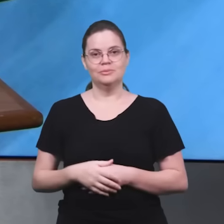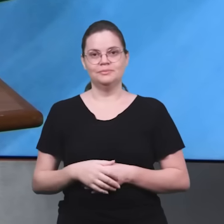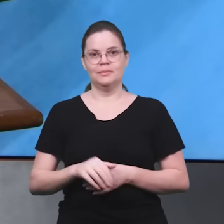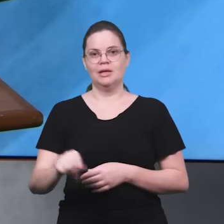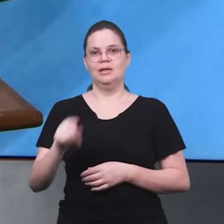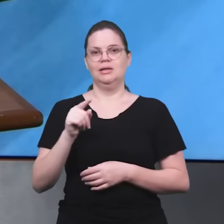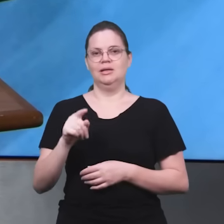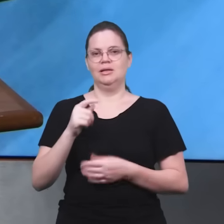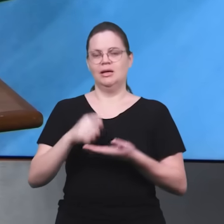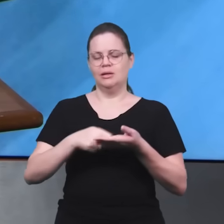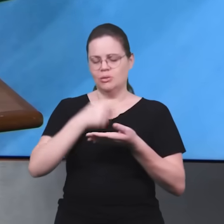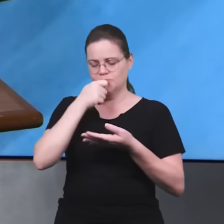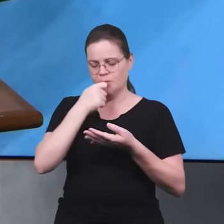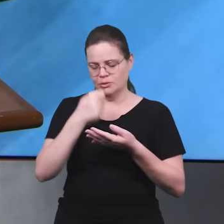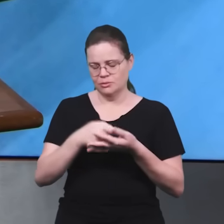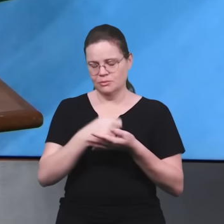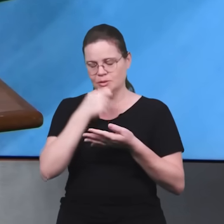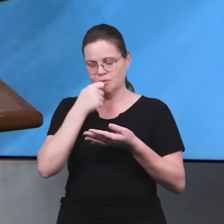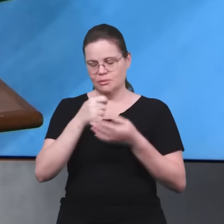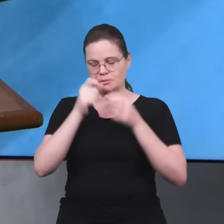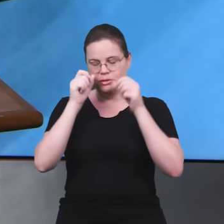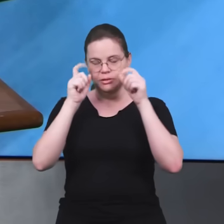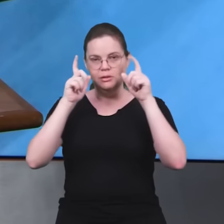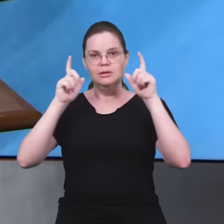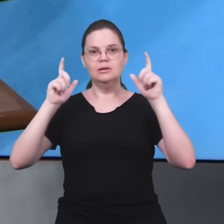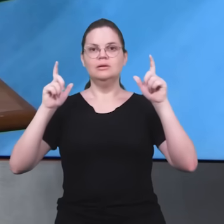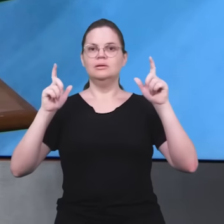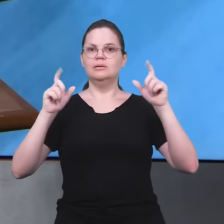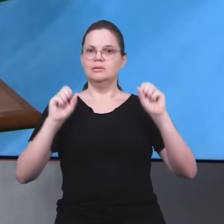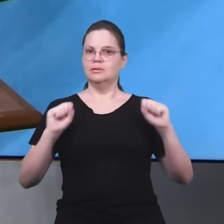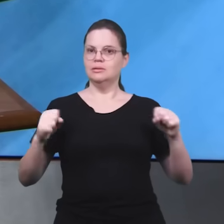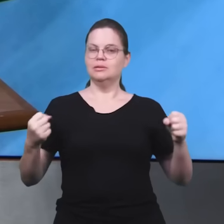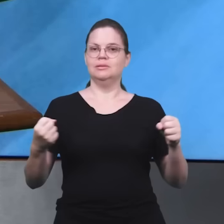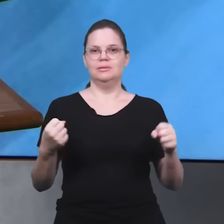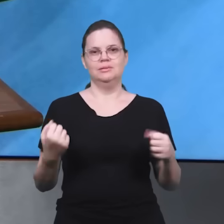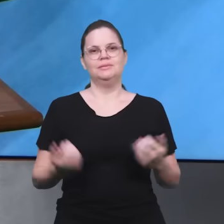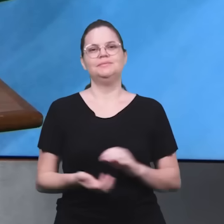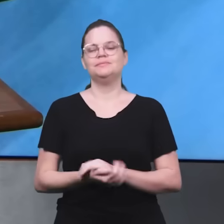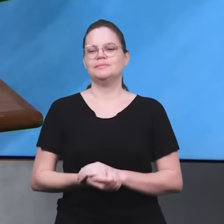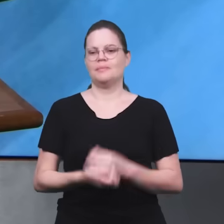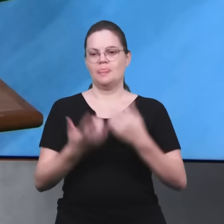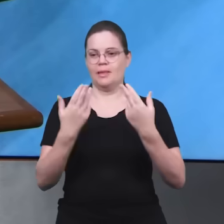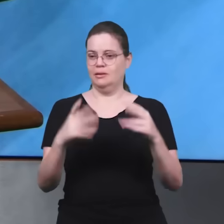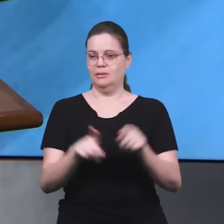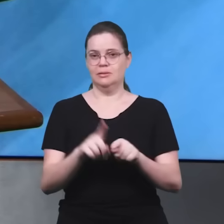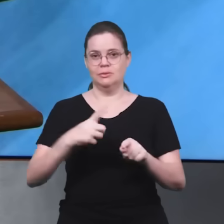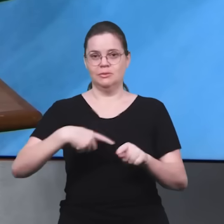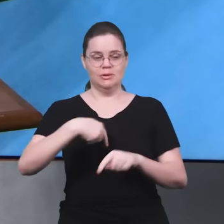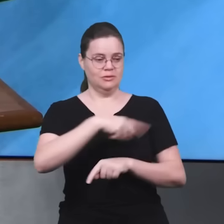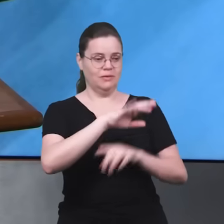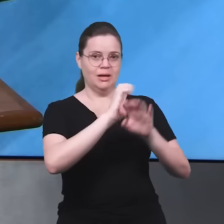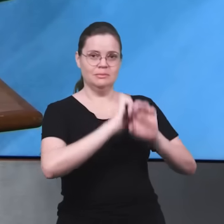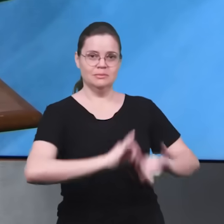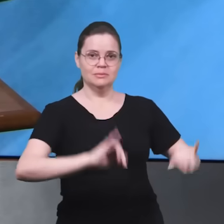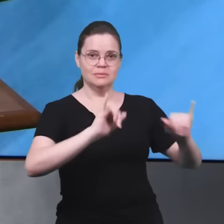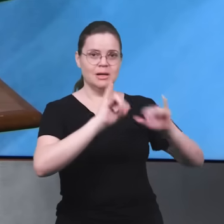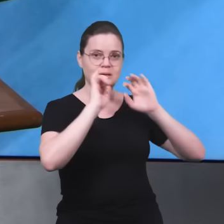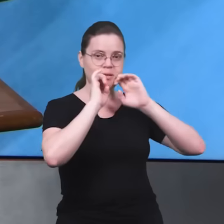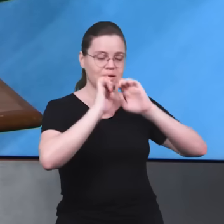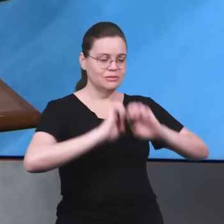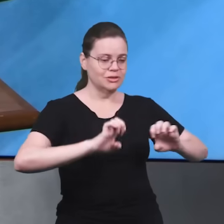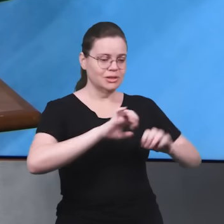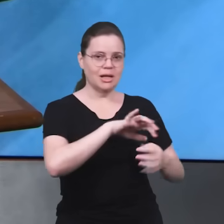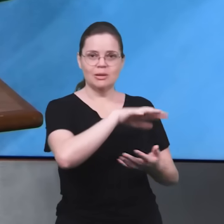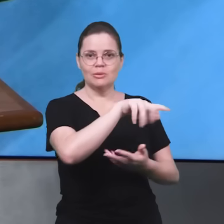espírito voltou. Esse é o efeito da palavra que nós levamos na evangelização. Uma palavra que traz